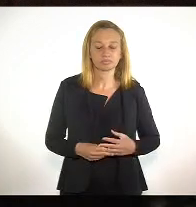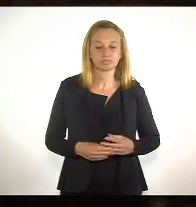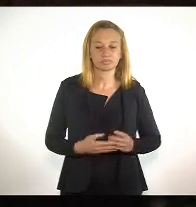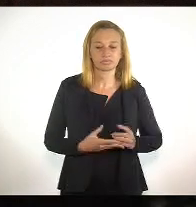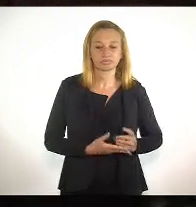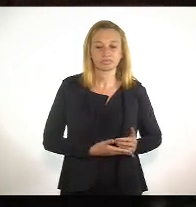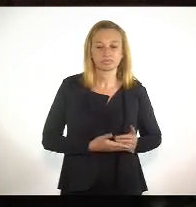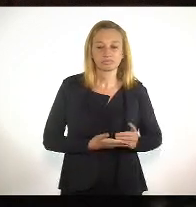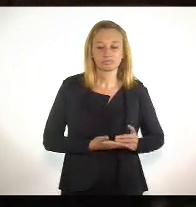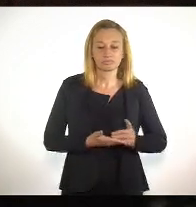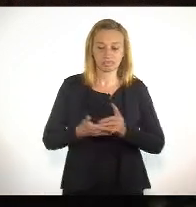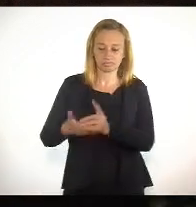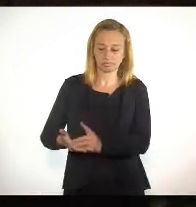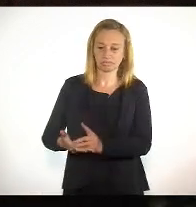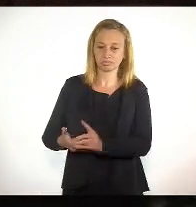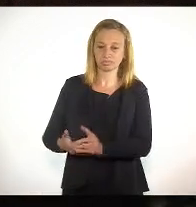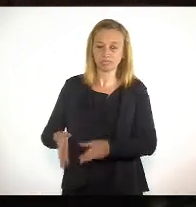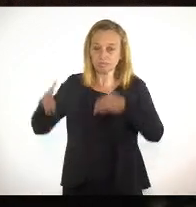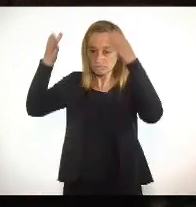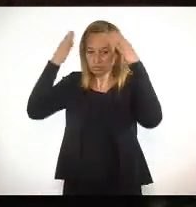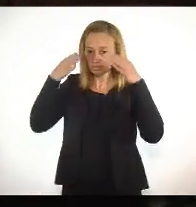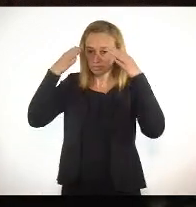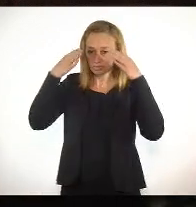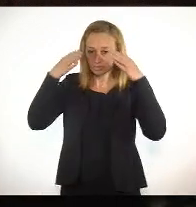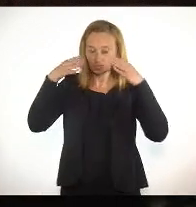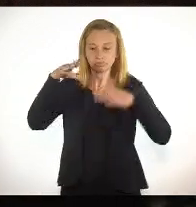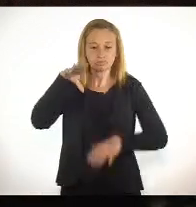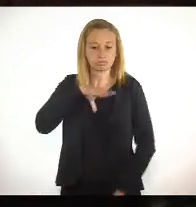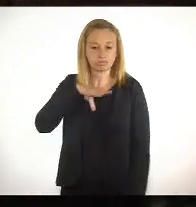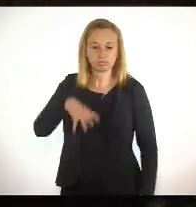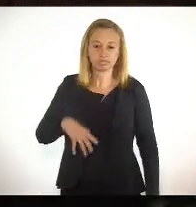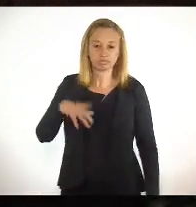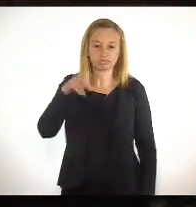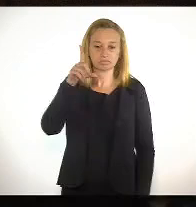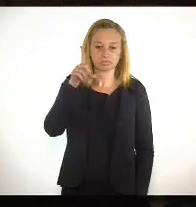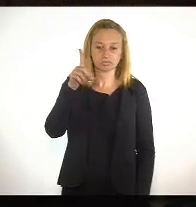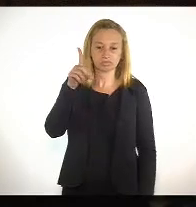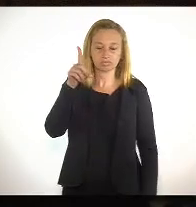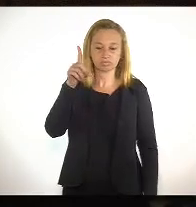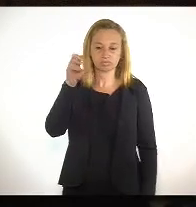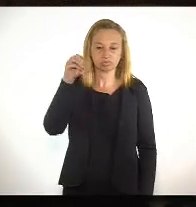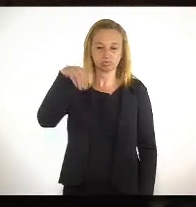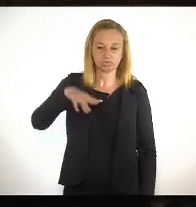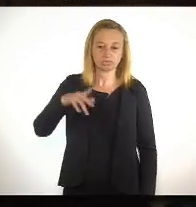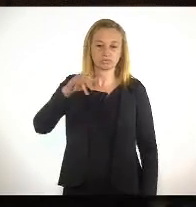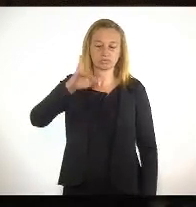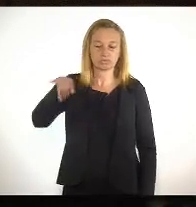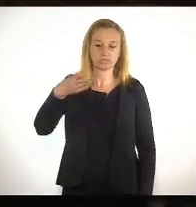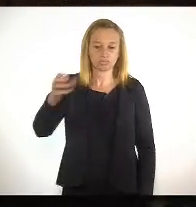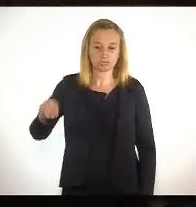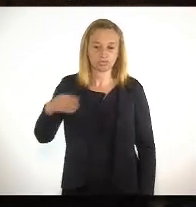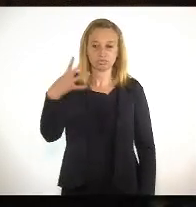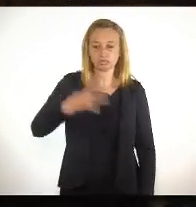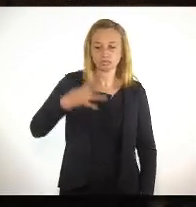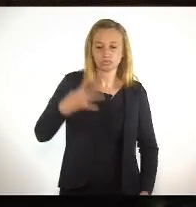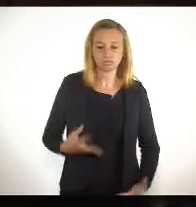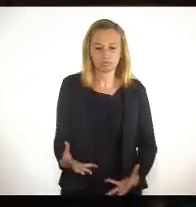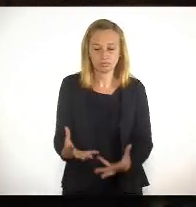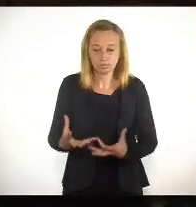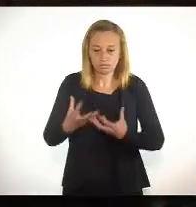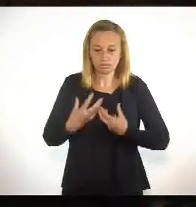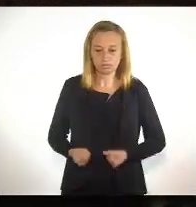português, Dom João IV. Foi levado até Portugal para que assim recebesse